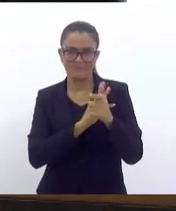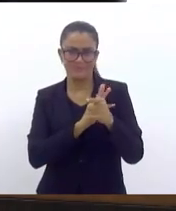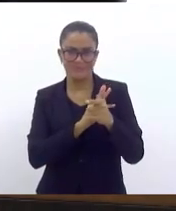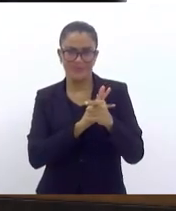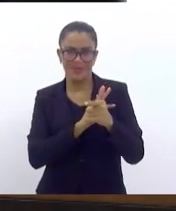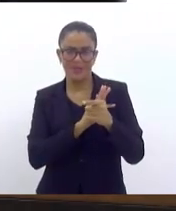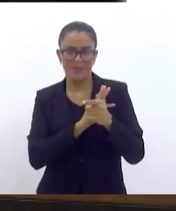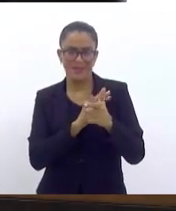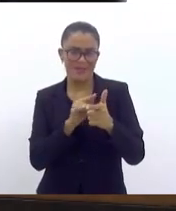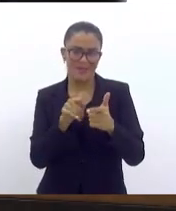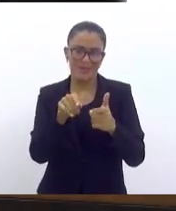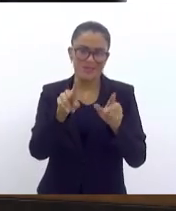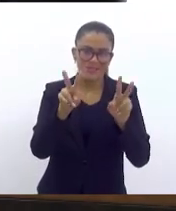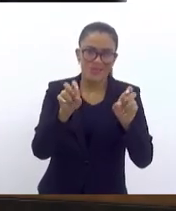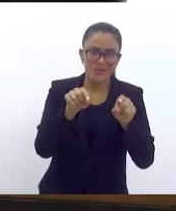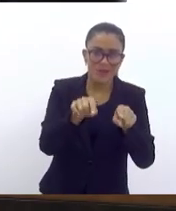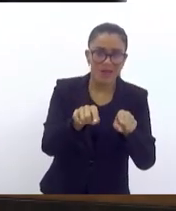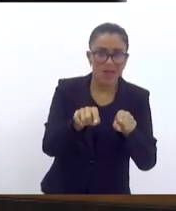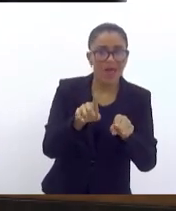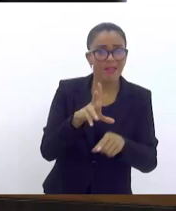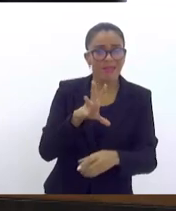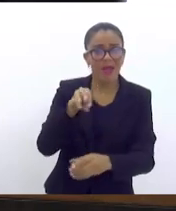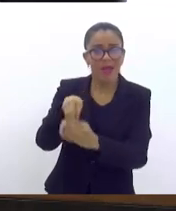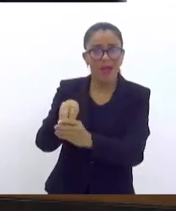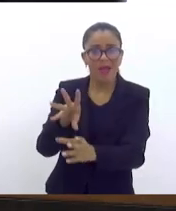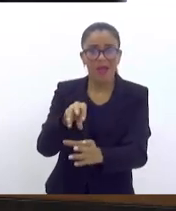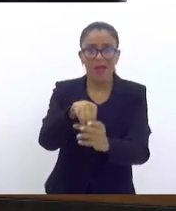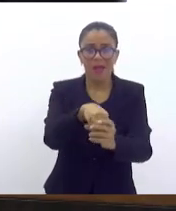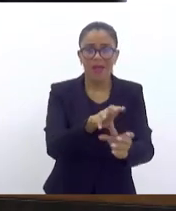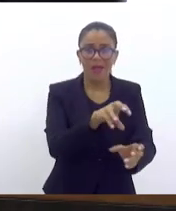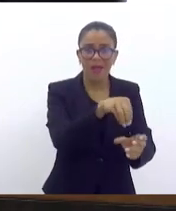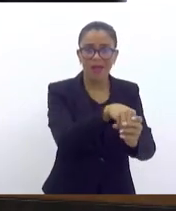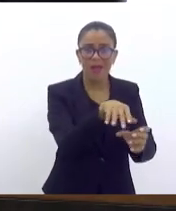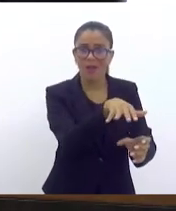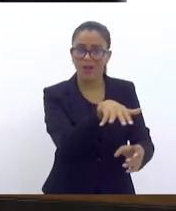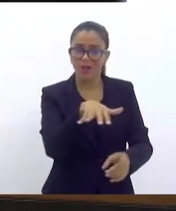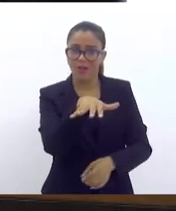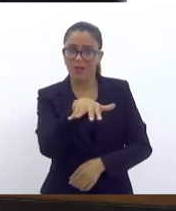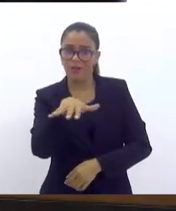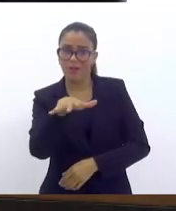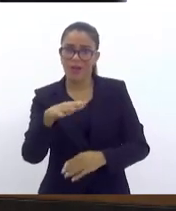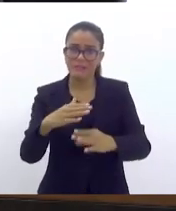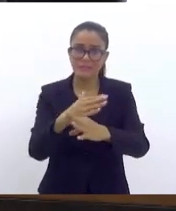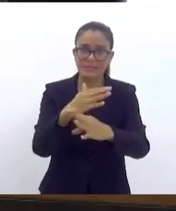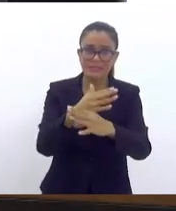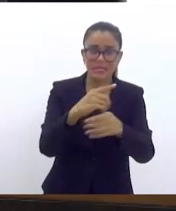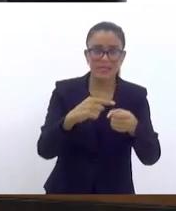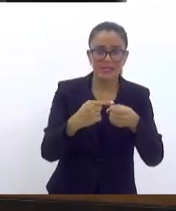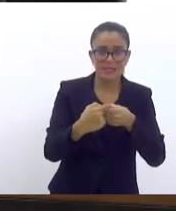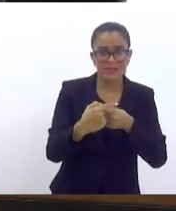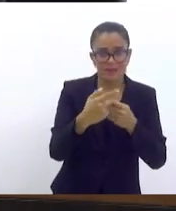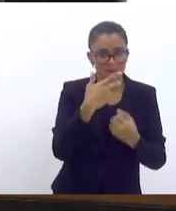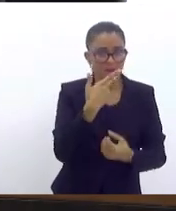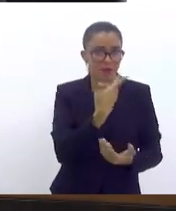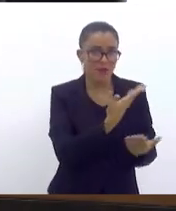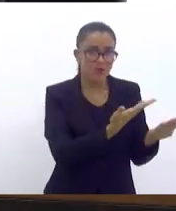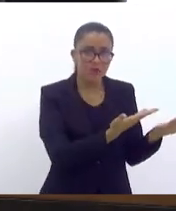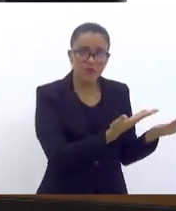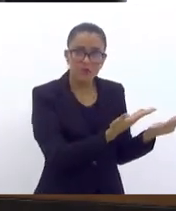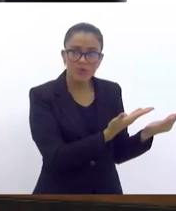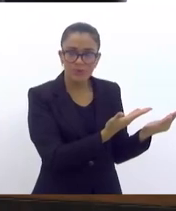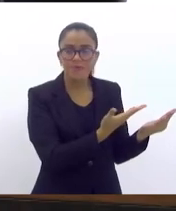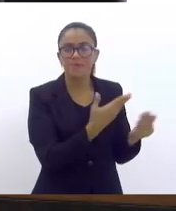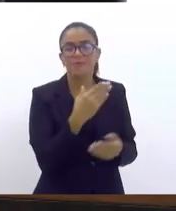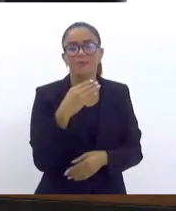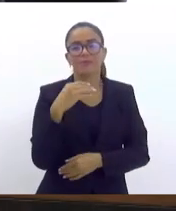ela também atua em várias outras é cidades como aqui falou o